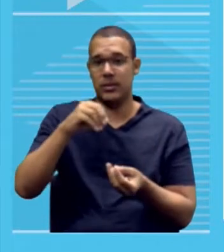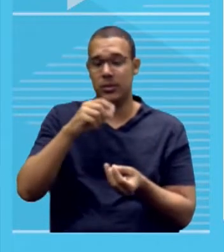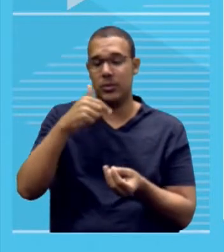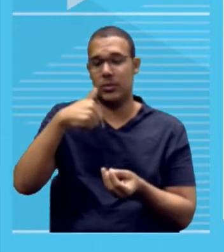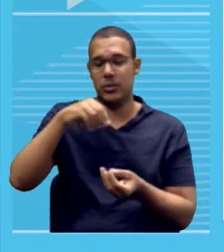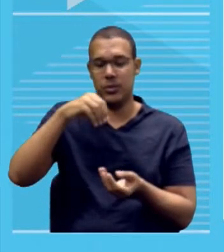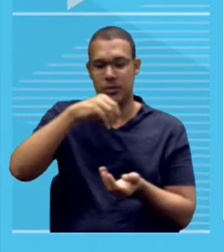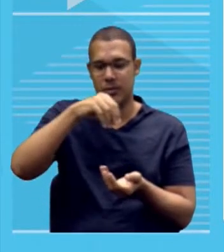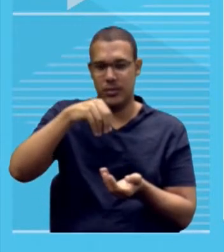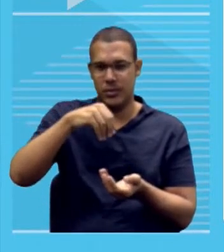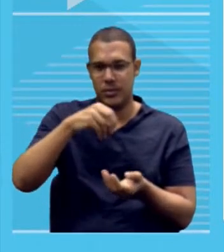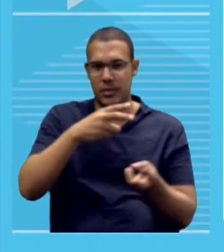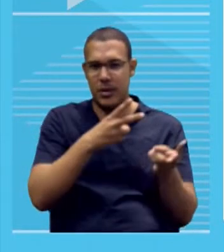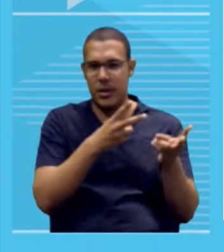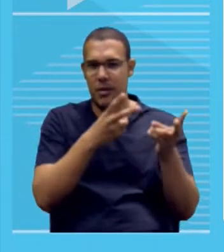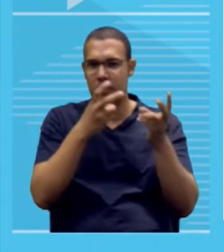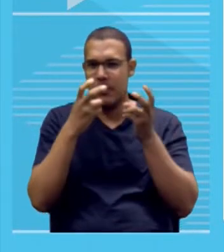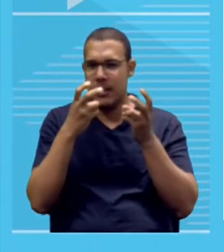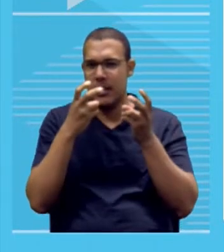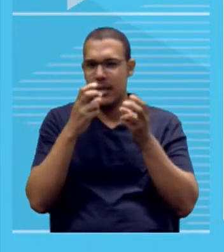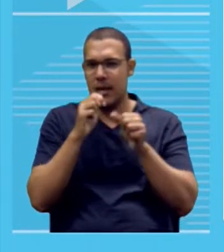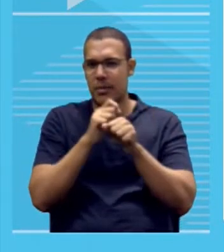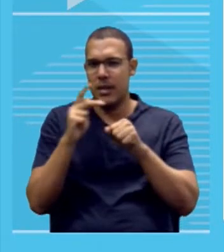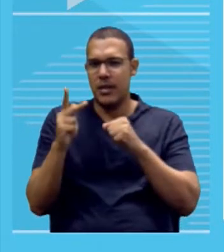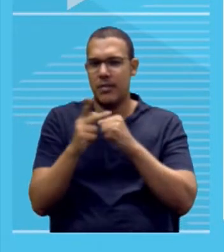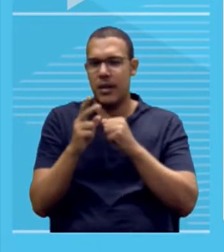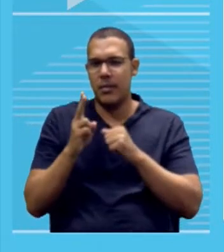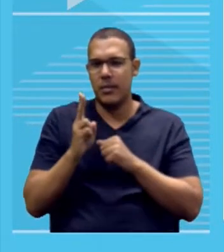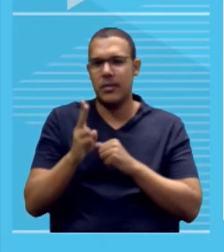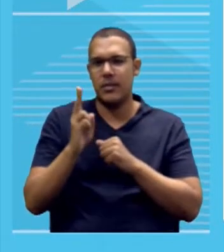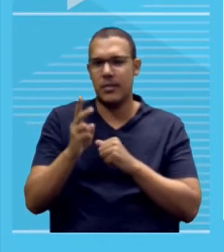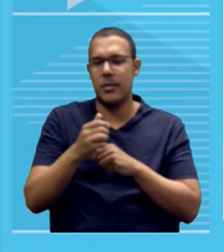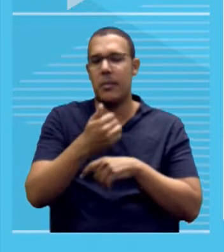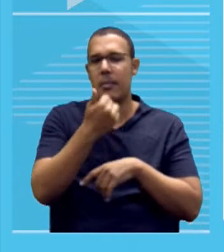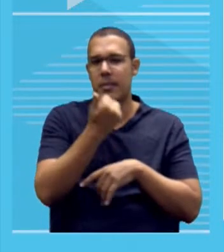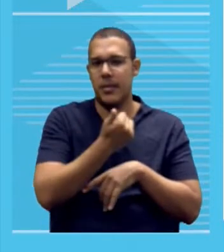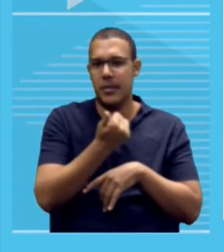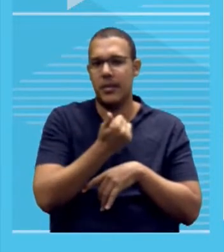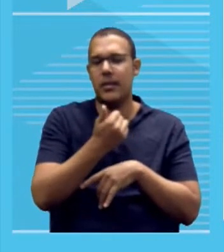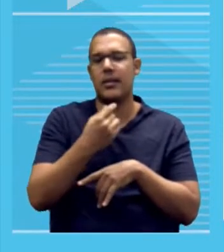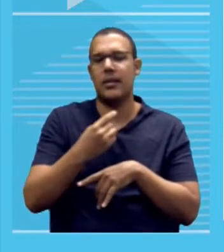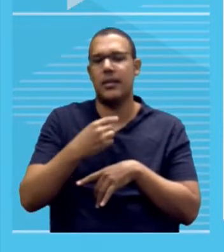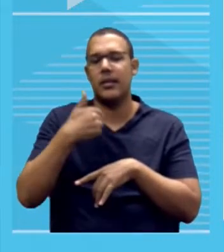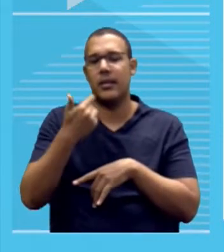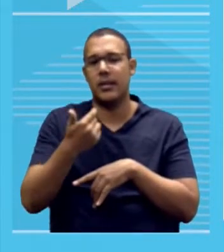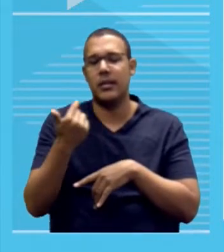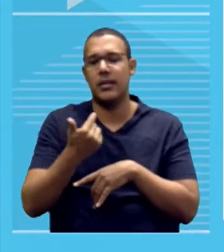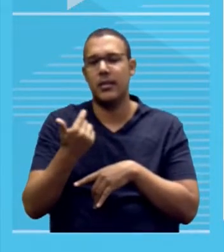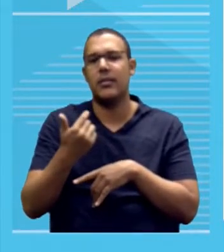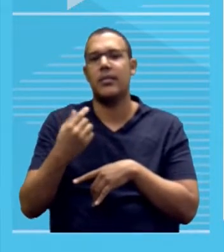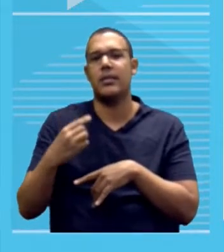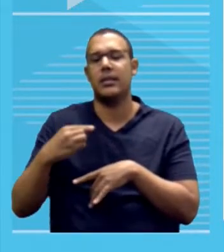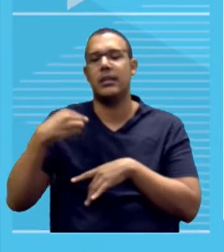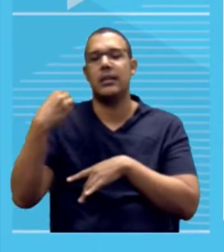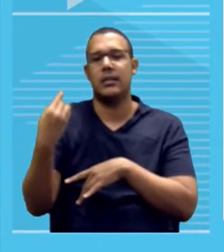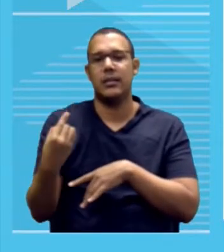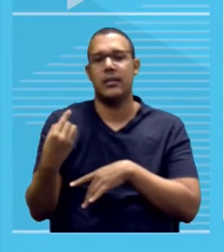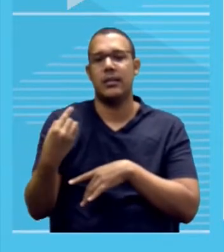ingredientes percebe os advérbios de sequência primeiro em seguida depois